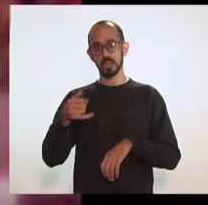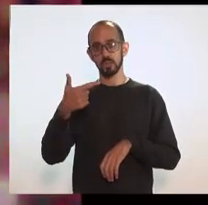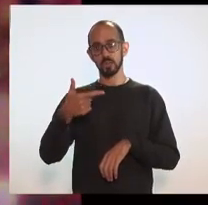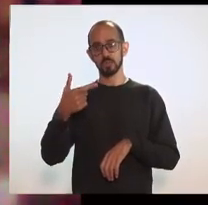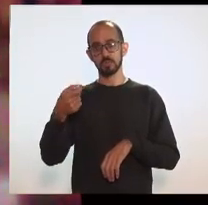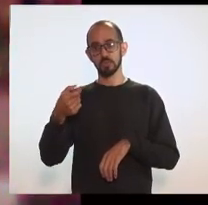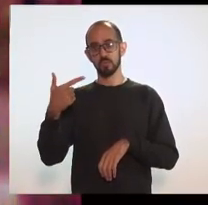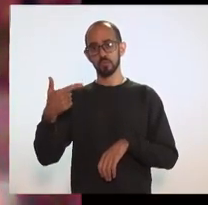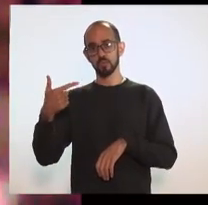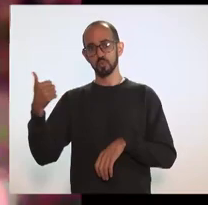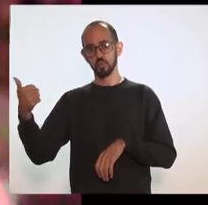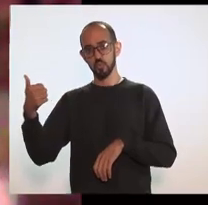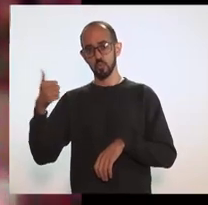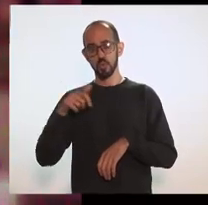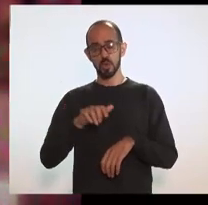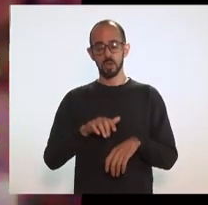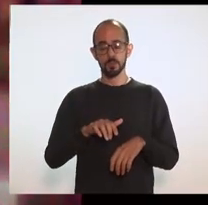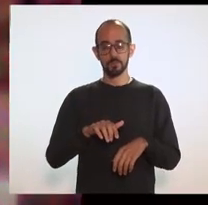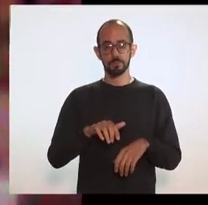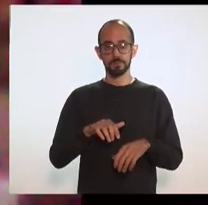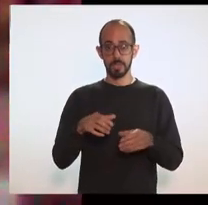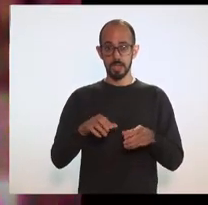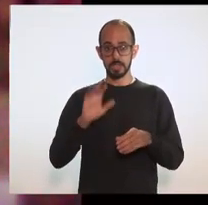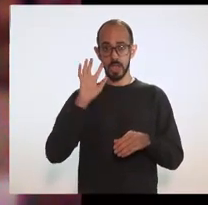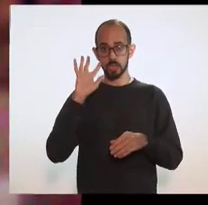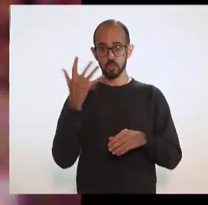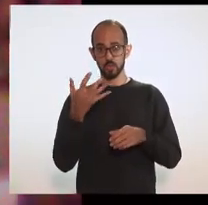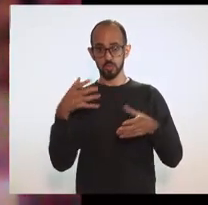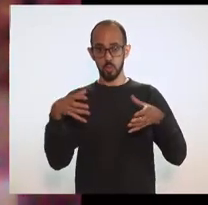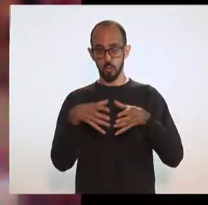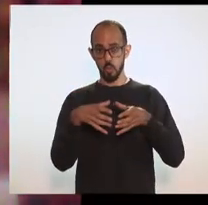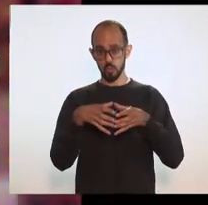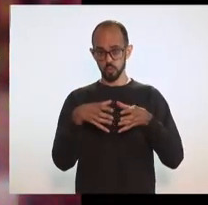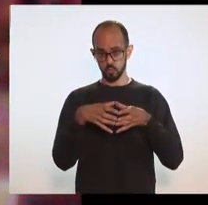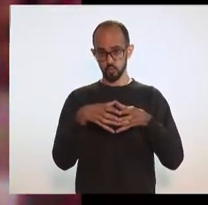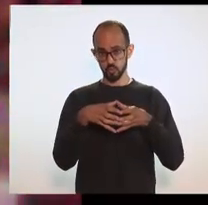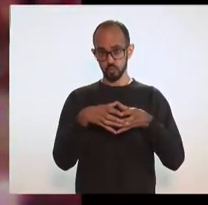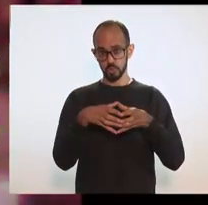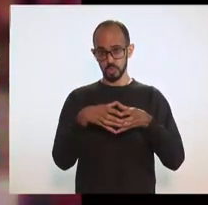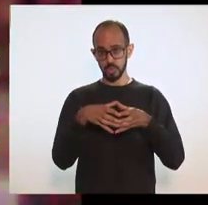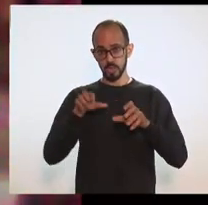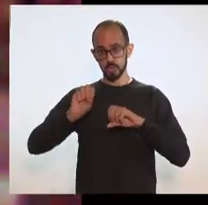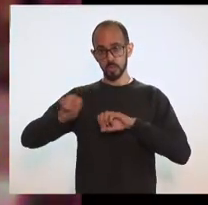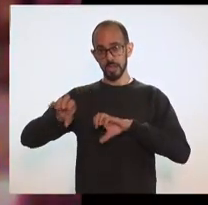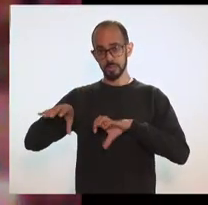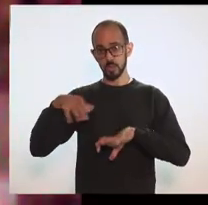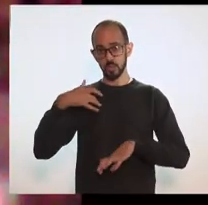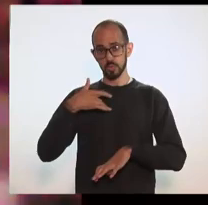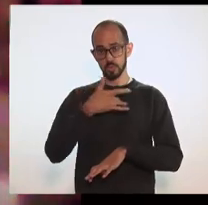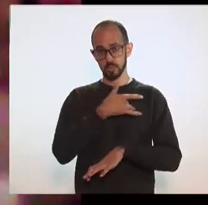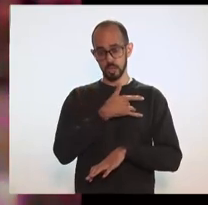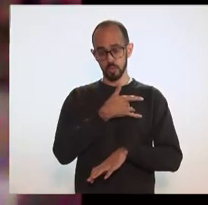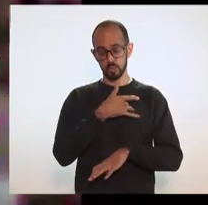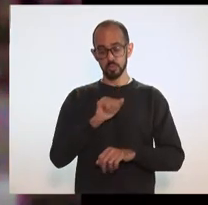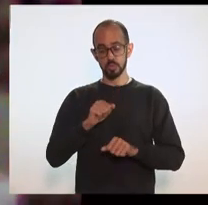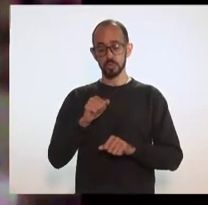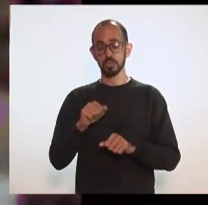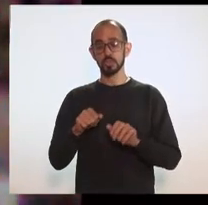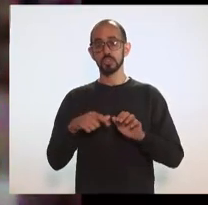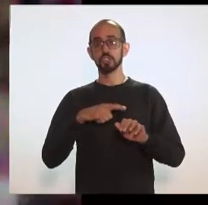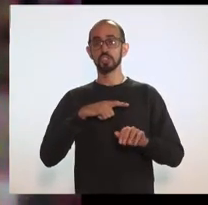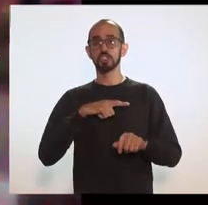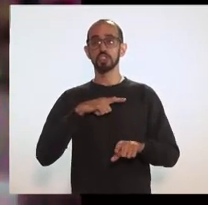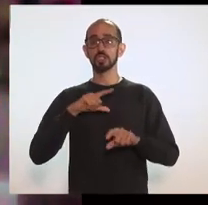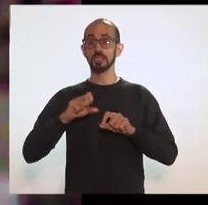resolução conjunta da secretaria de estado de saúde para Secretaria de Estado de Educação previa e quando